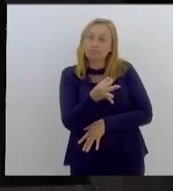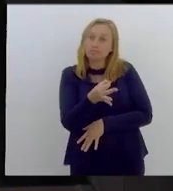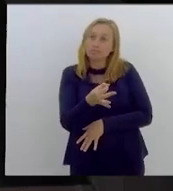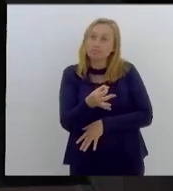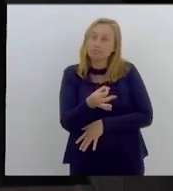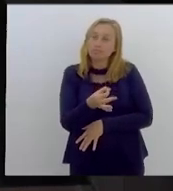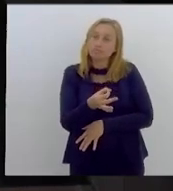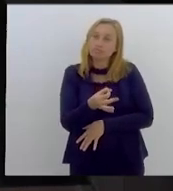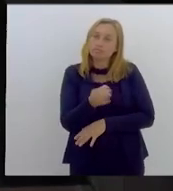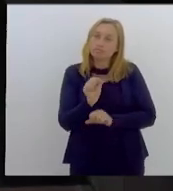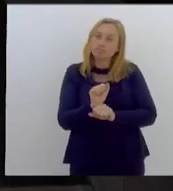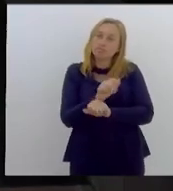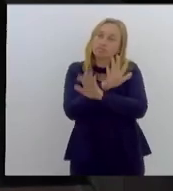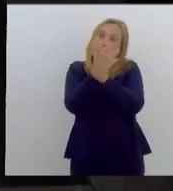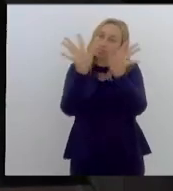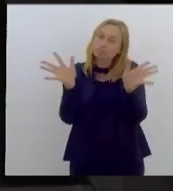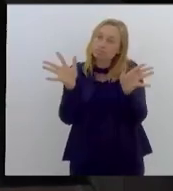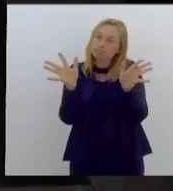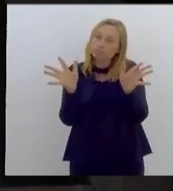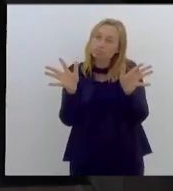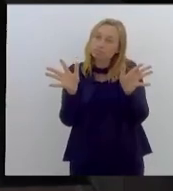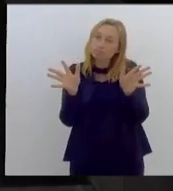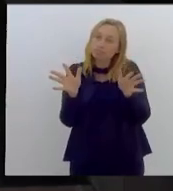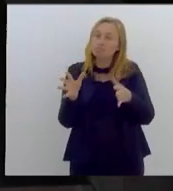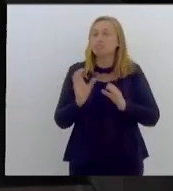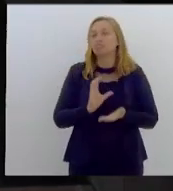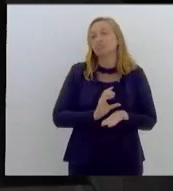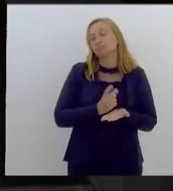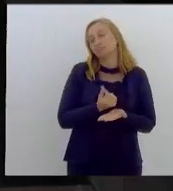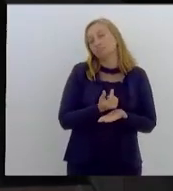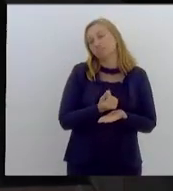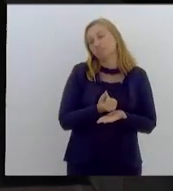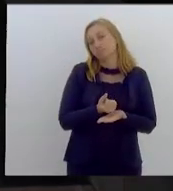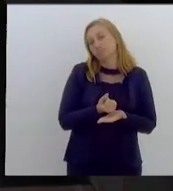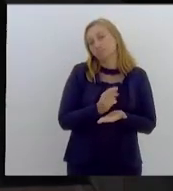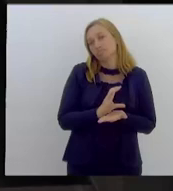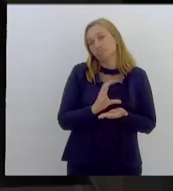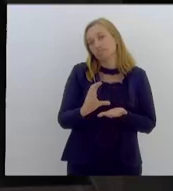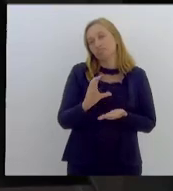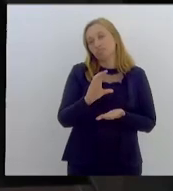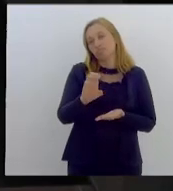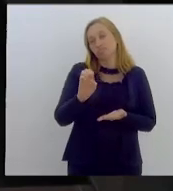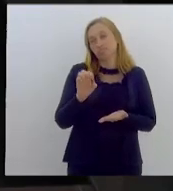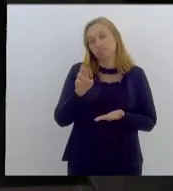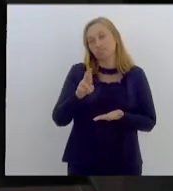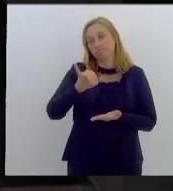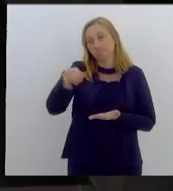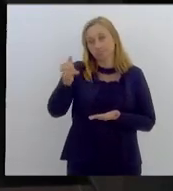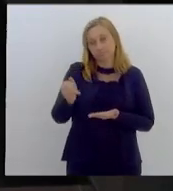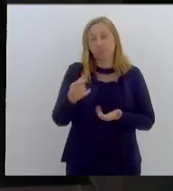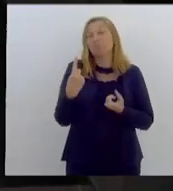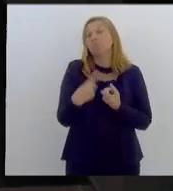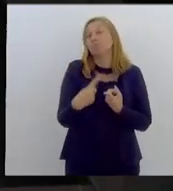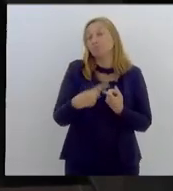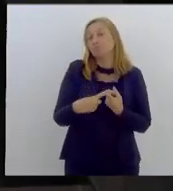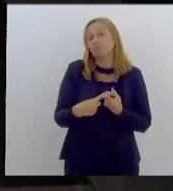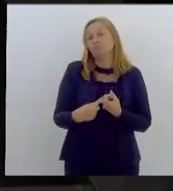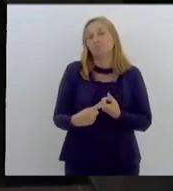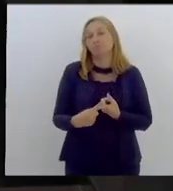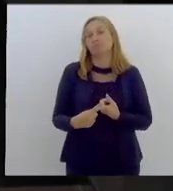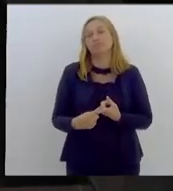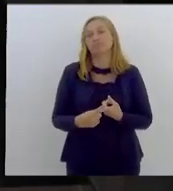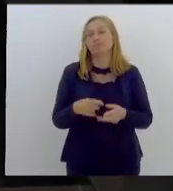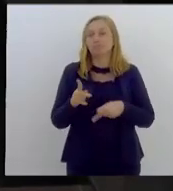trazer transparência aos recursos empenhados no CEPERJ. Transparência porque é disso